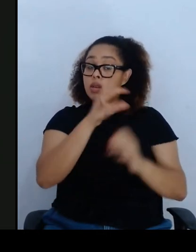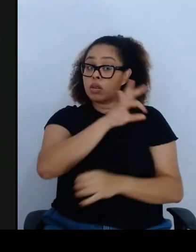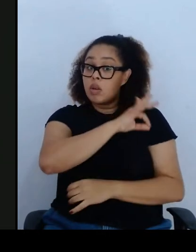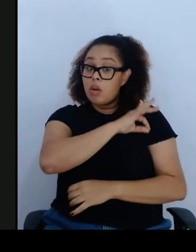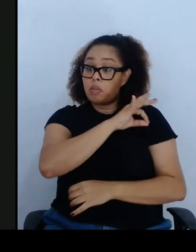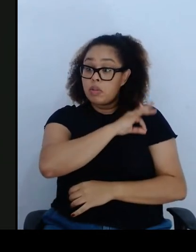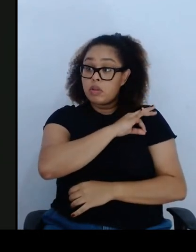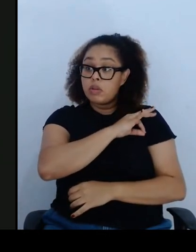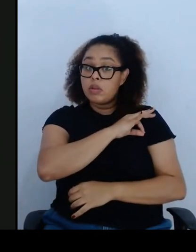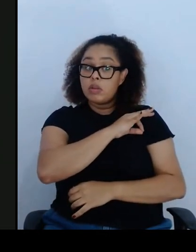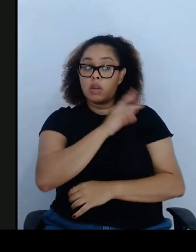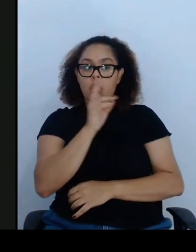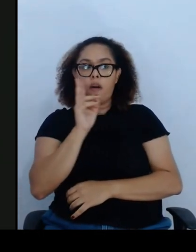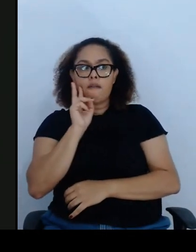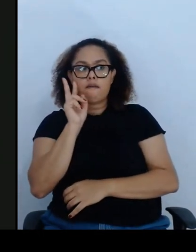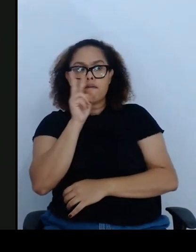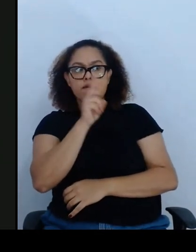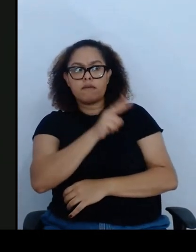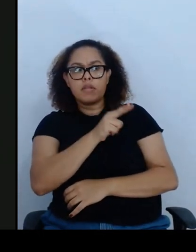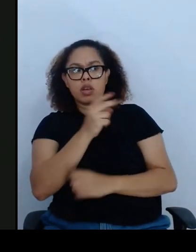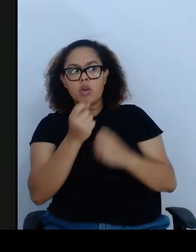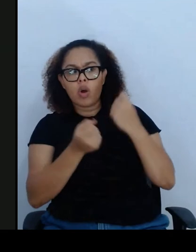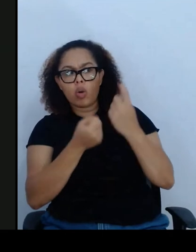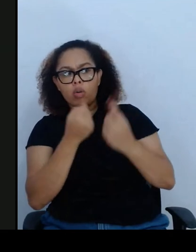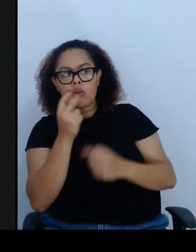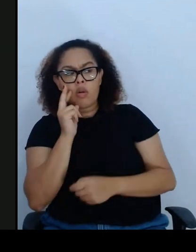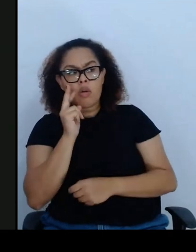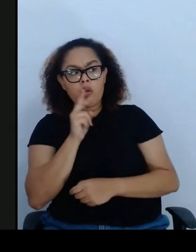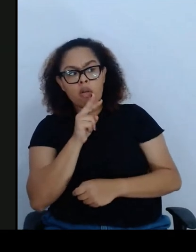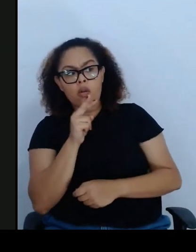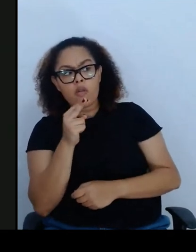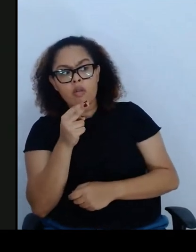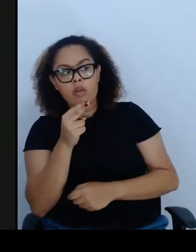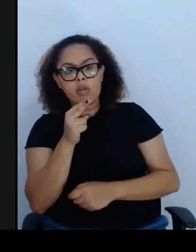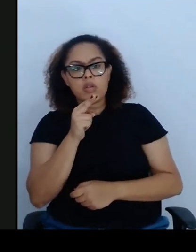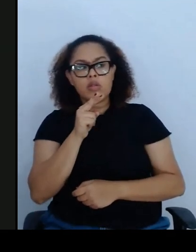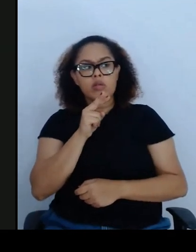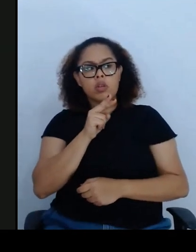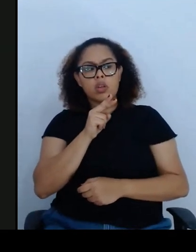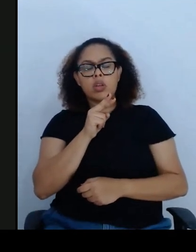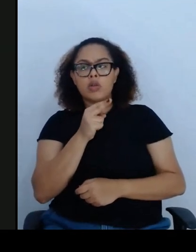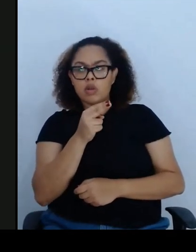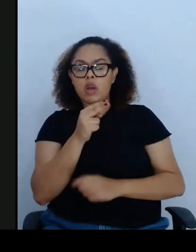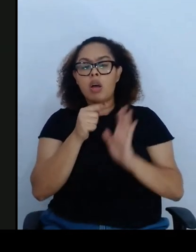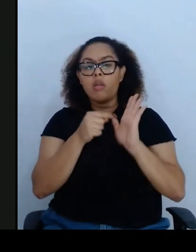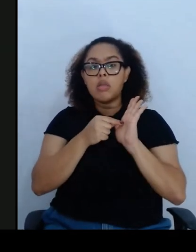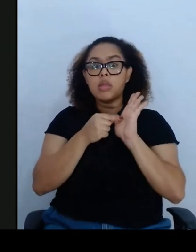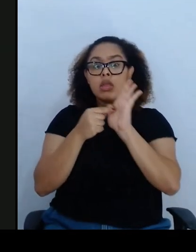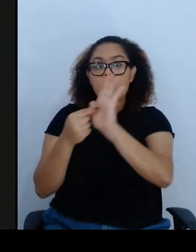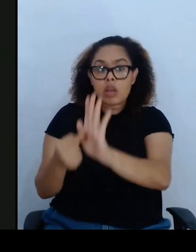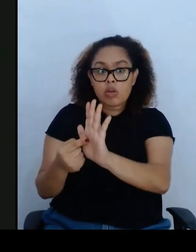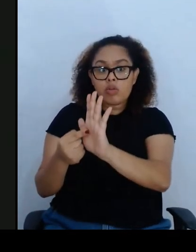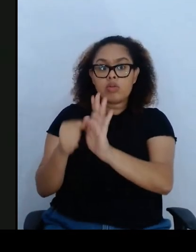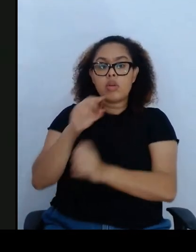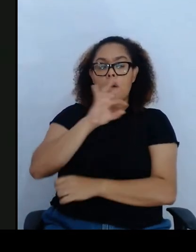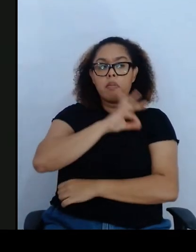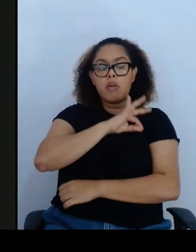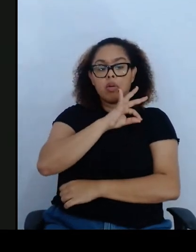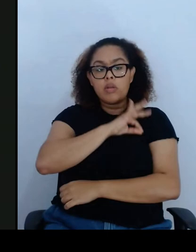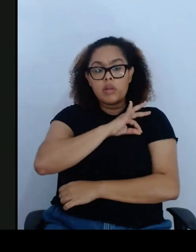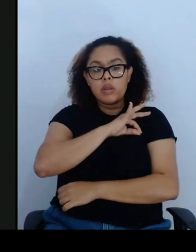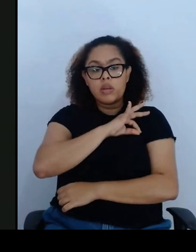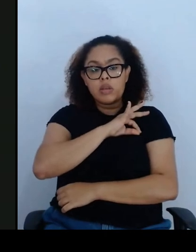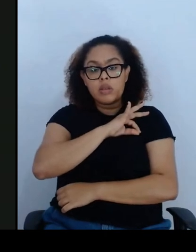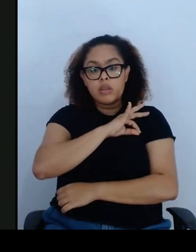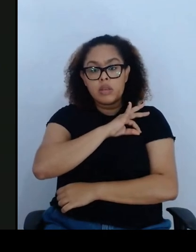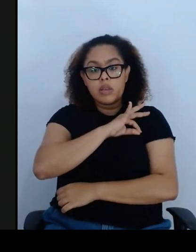algumas pessoas que estavam na exposição denunciaram a polícia viu a imagem